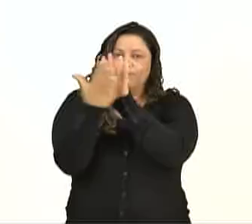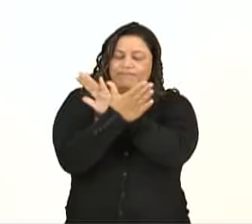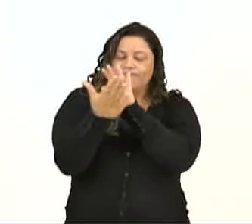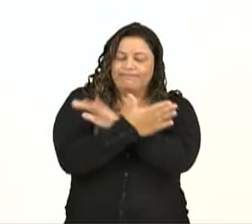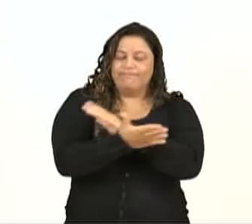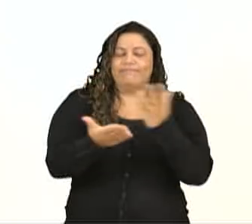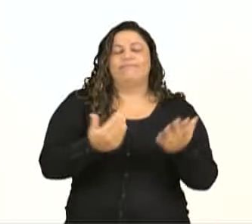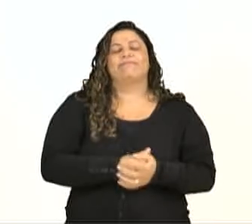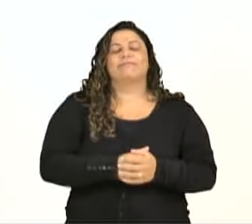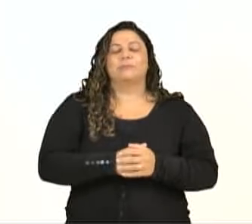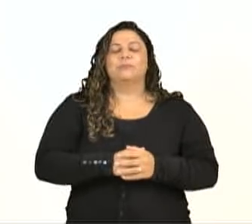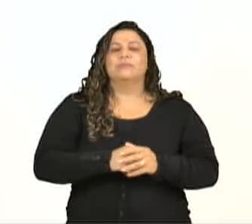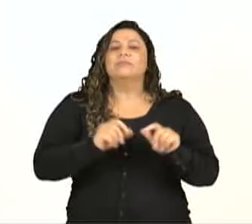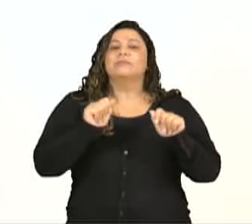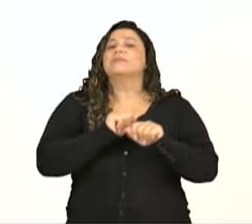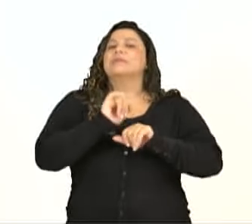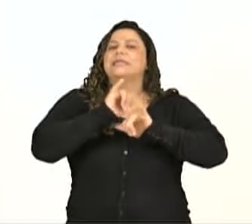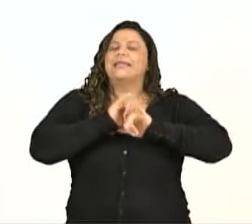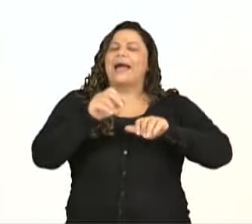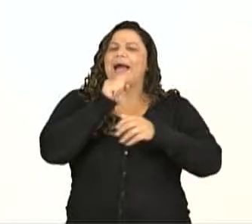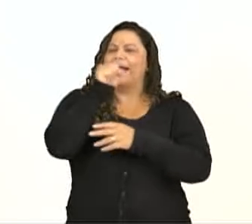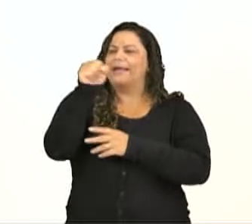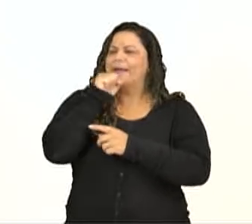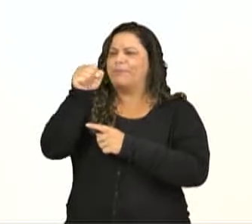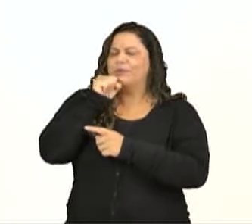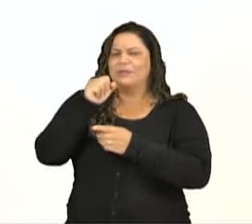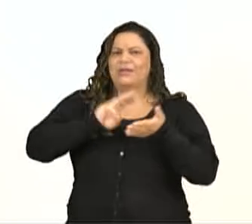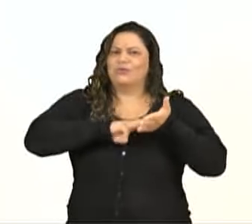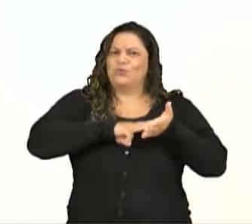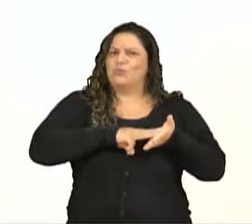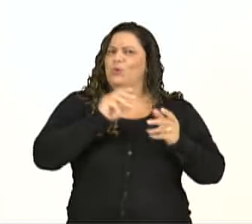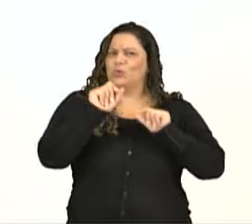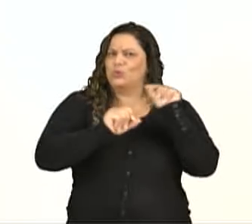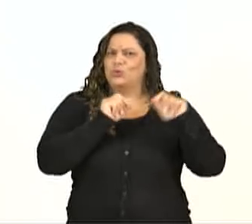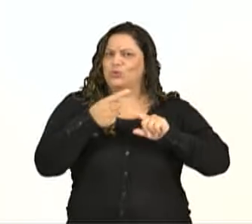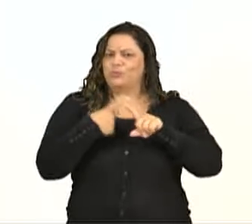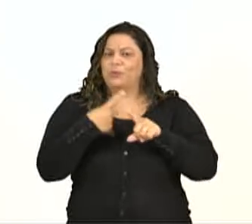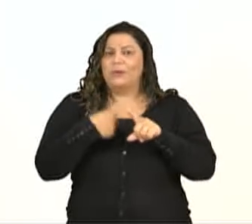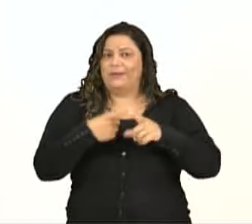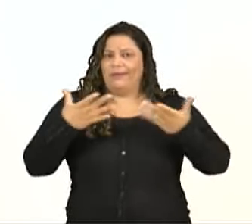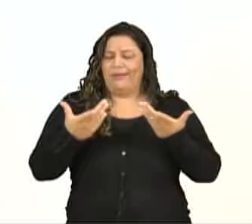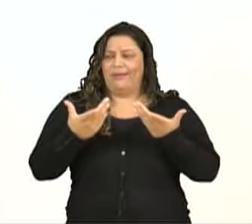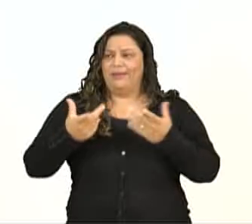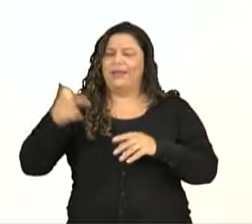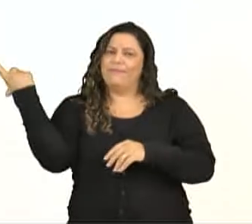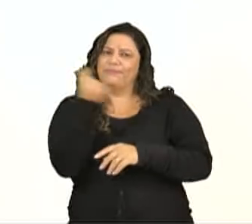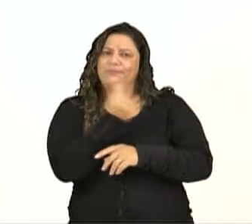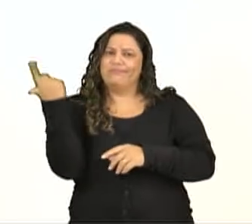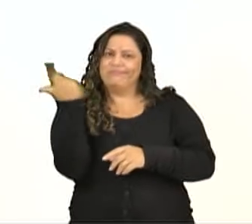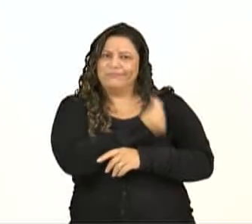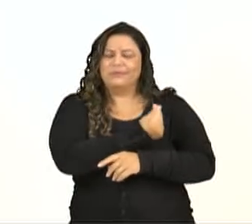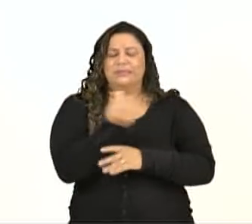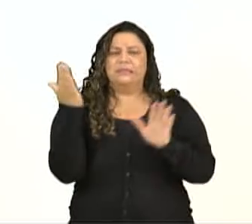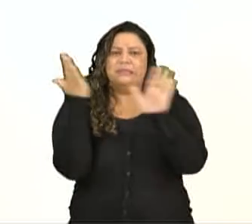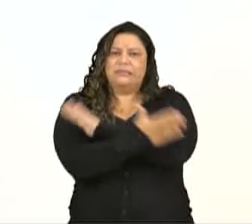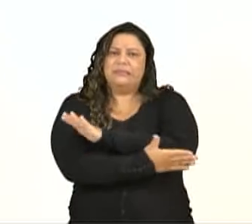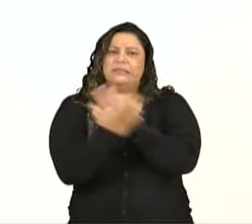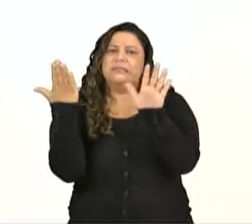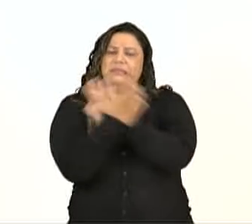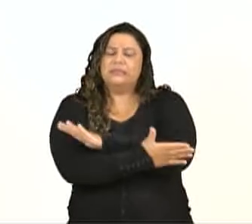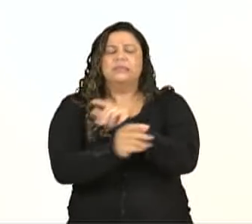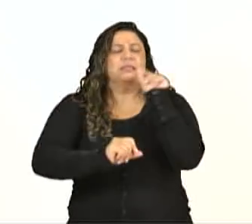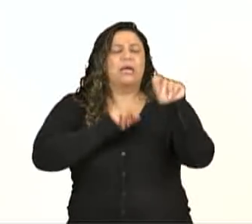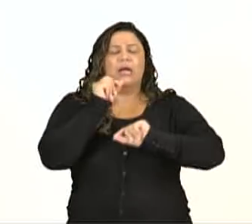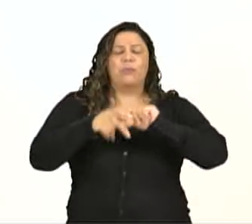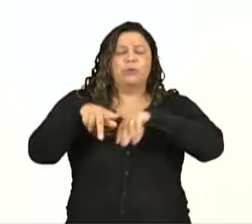na reportagem, apresenta os motivos pelos quais os refugiados saem de seus países. Enfatiza